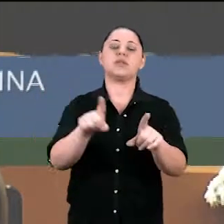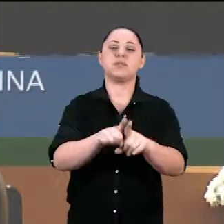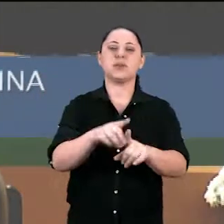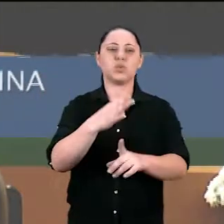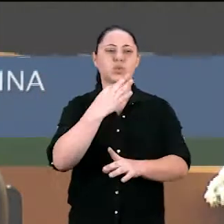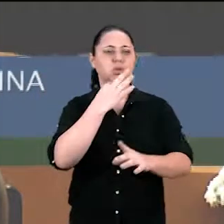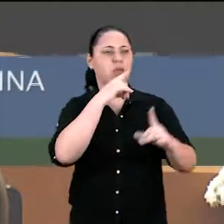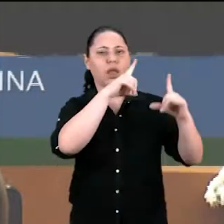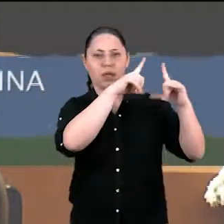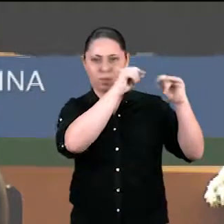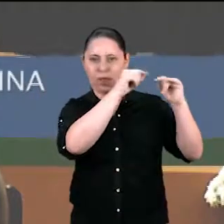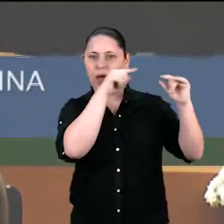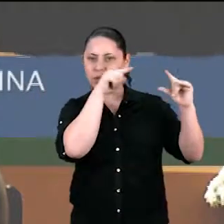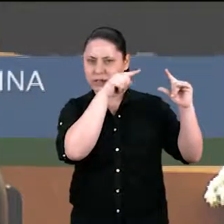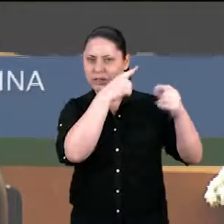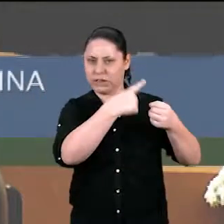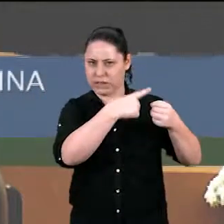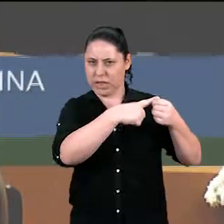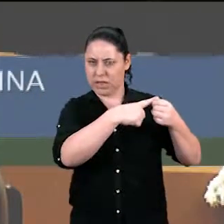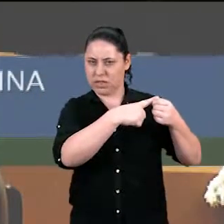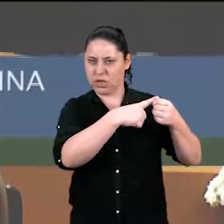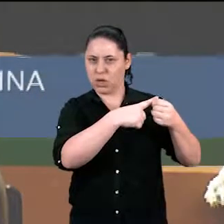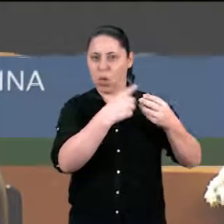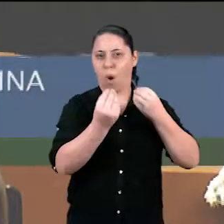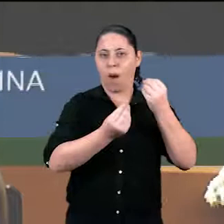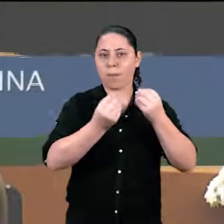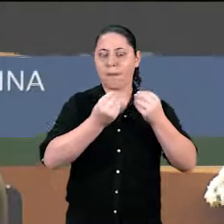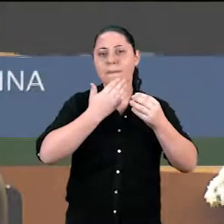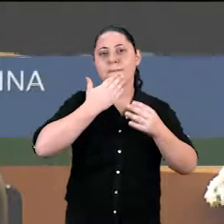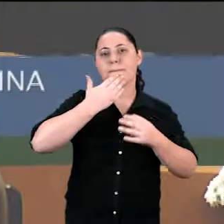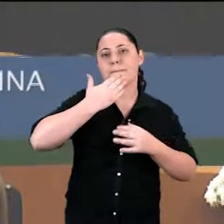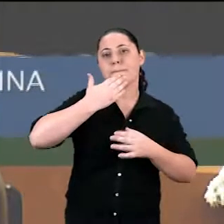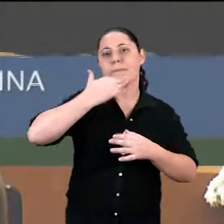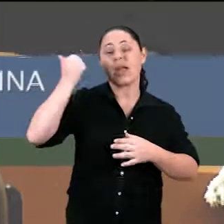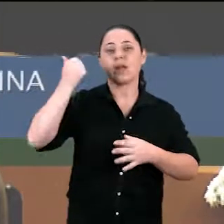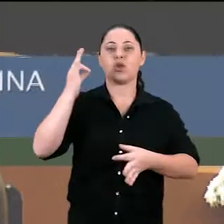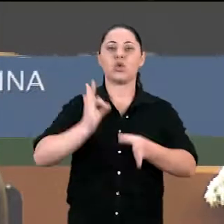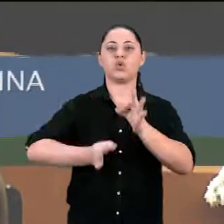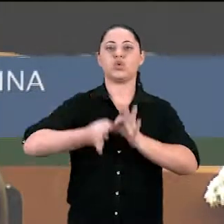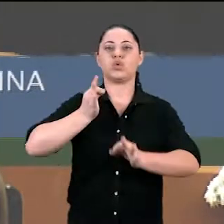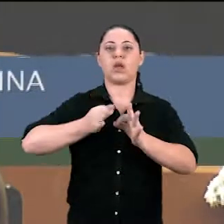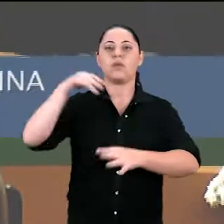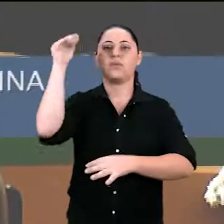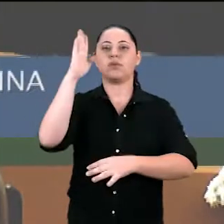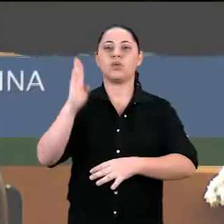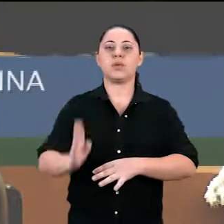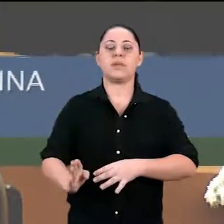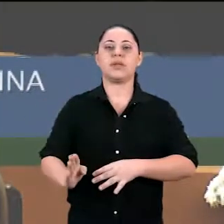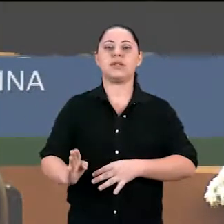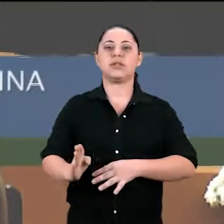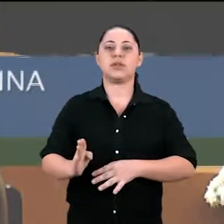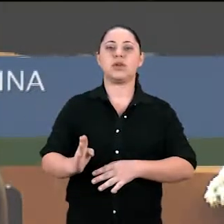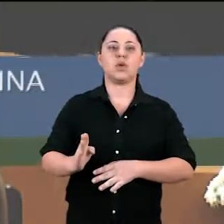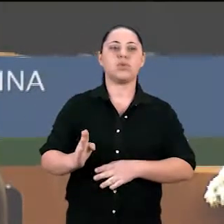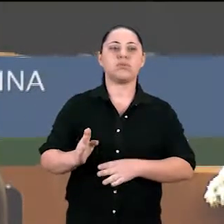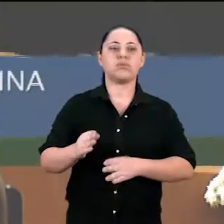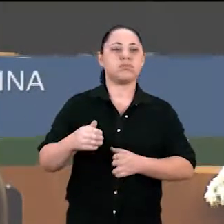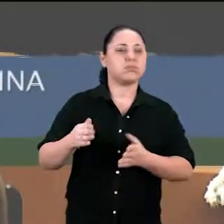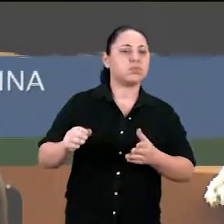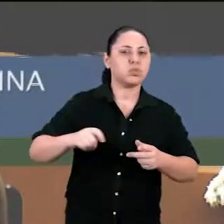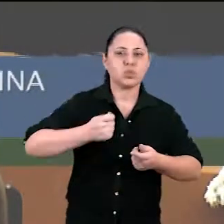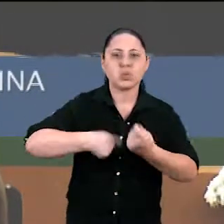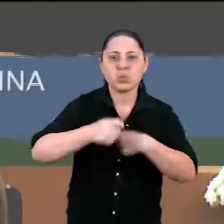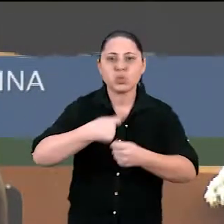em Brasília como o melhor magistrado brasileiro na condução